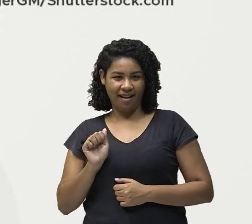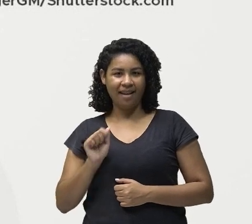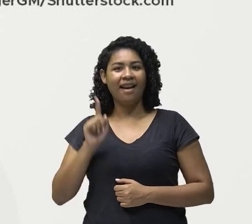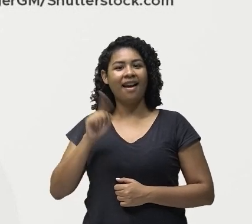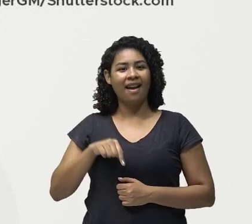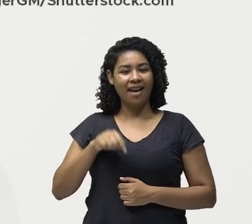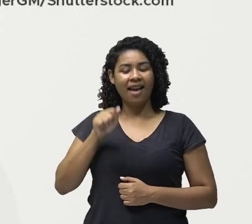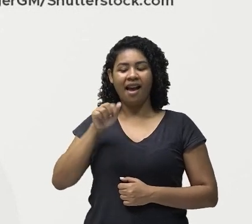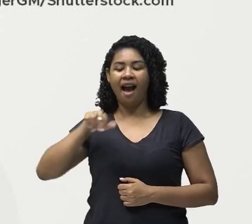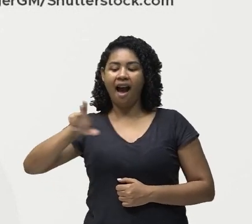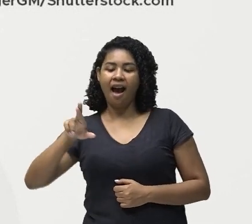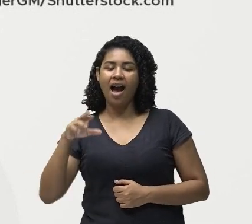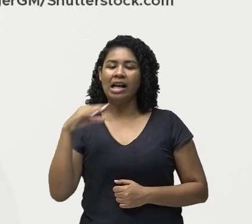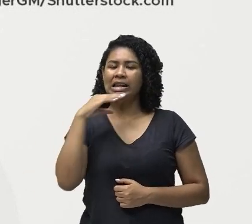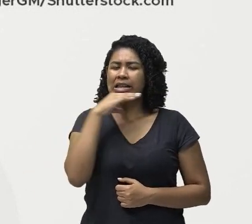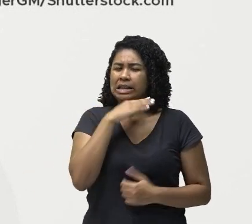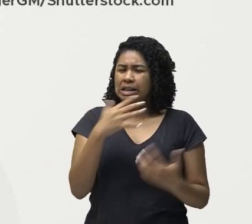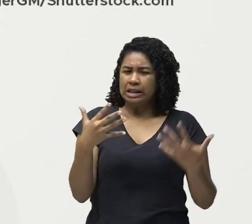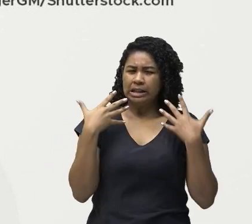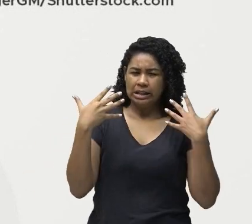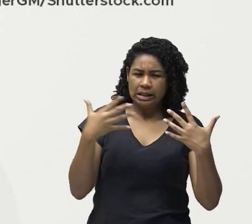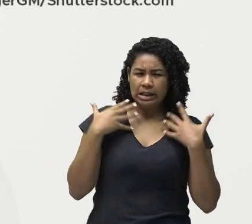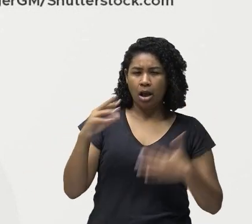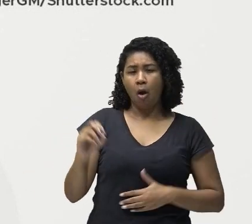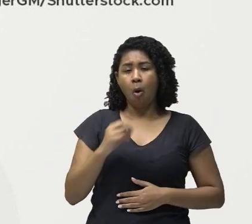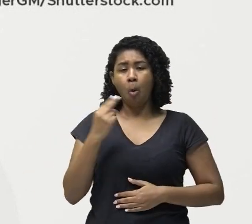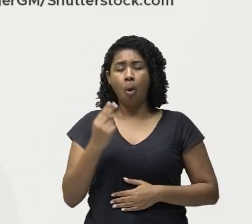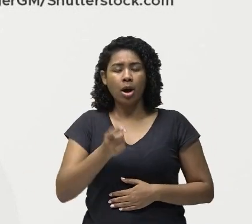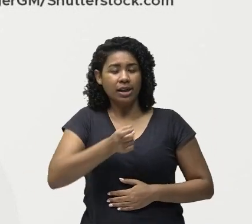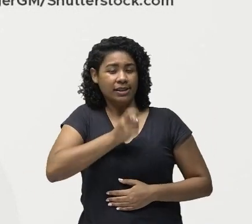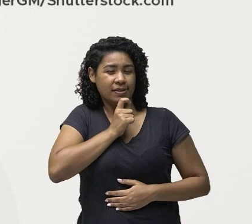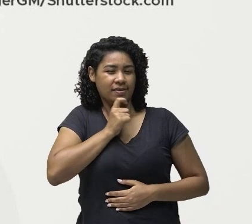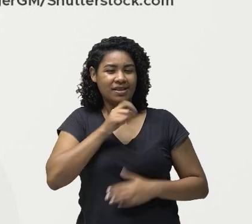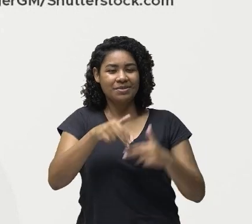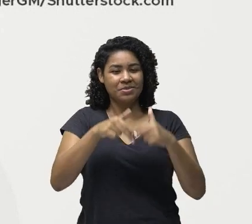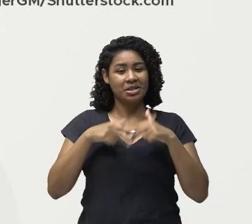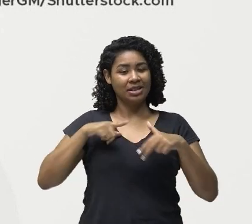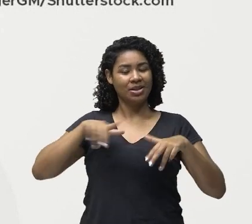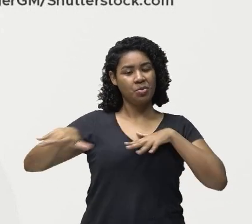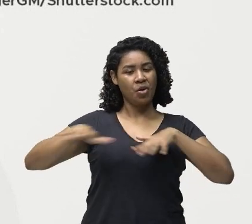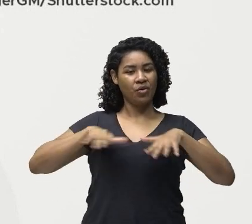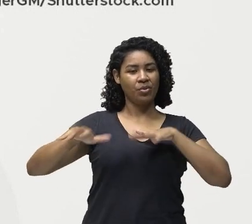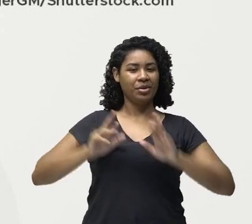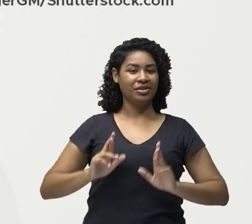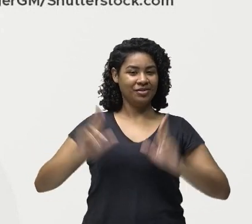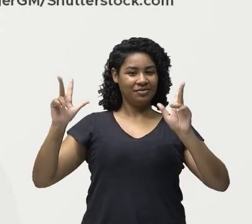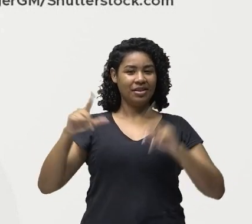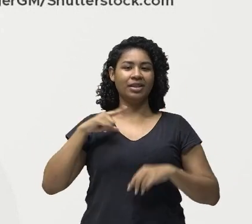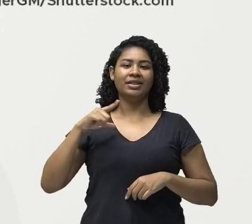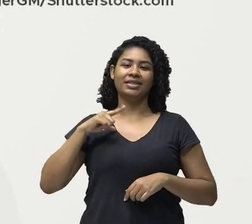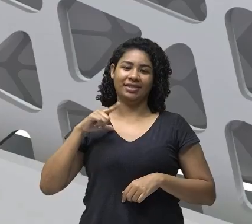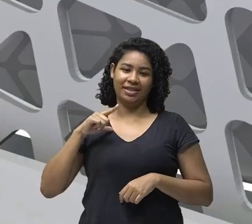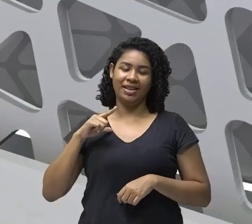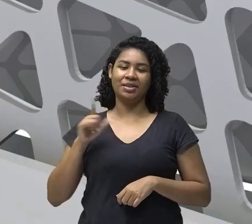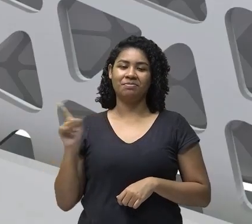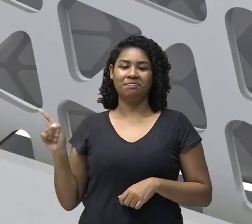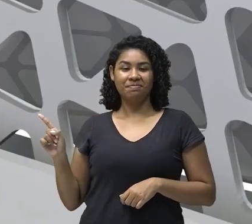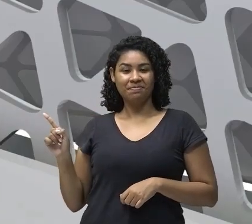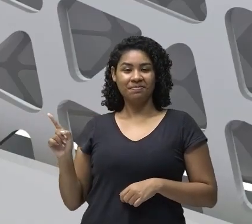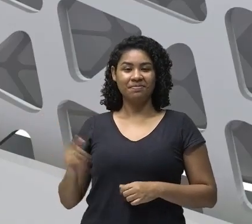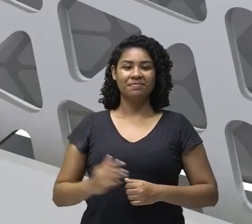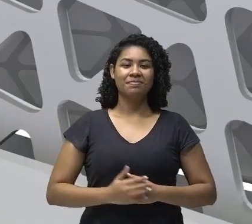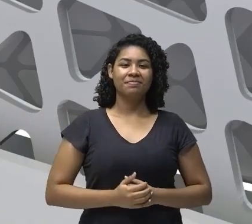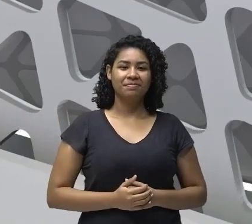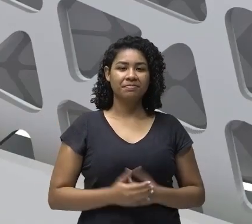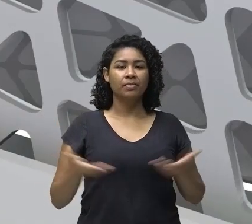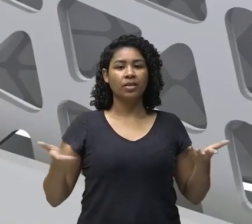ar quente. Tudo isso ocasionado por esses movimentos que a gente conhece como corrente de ar.